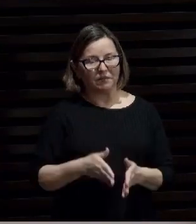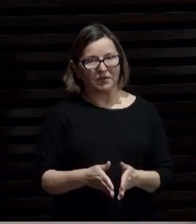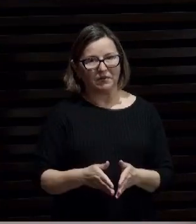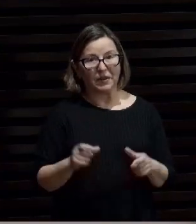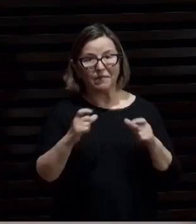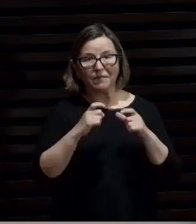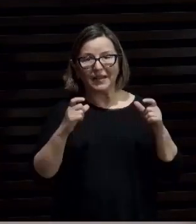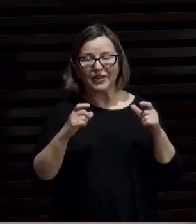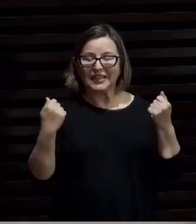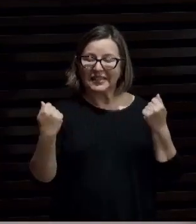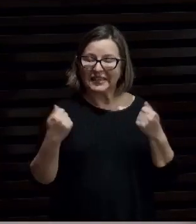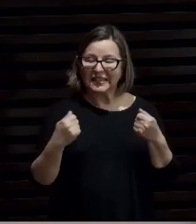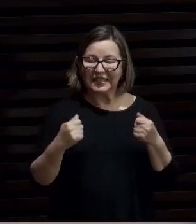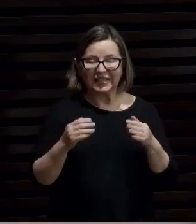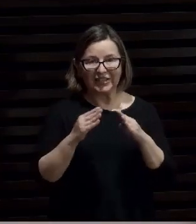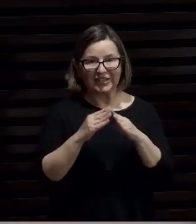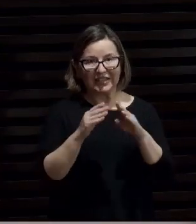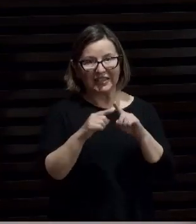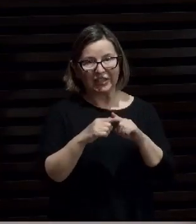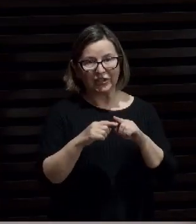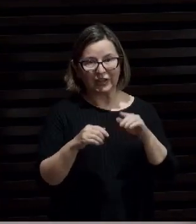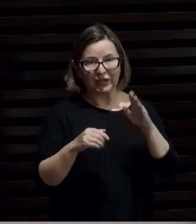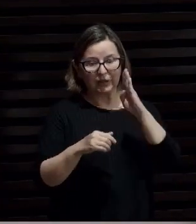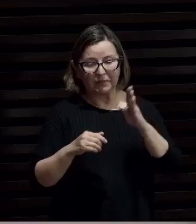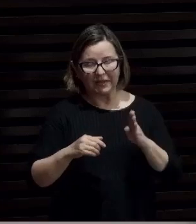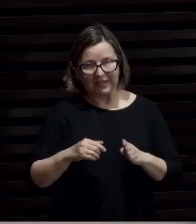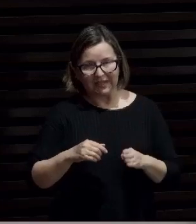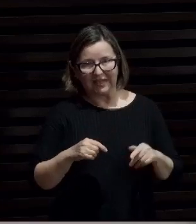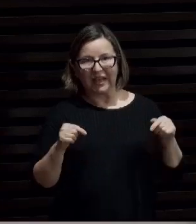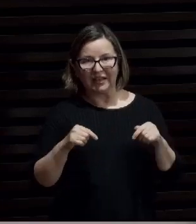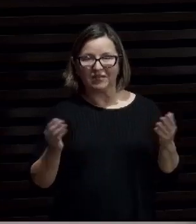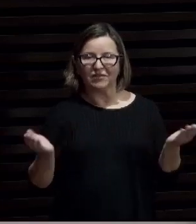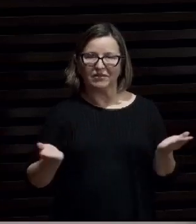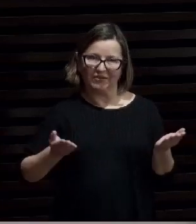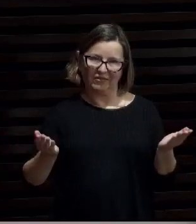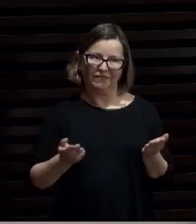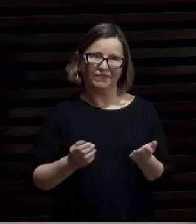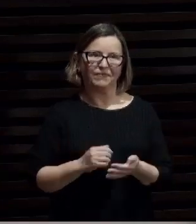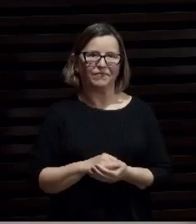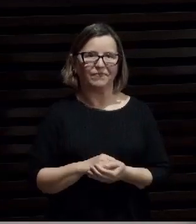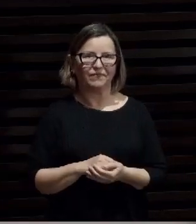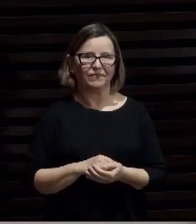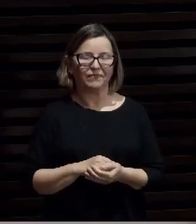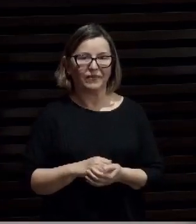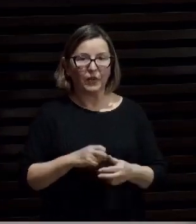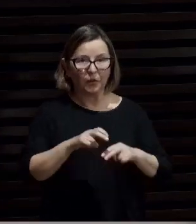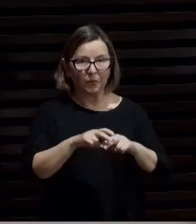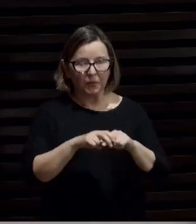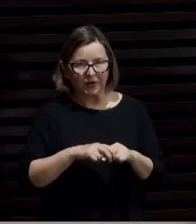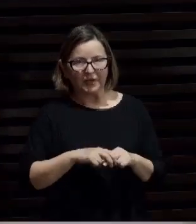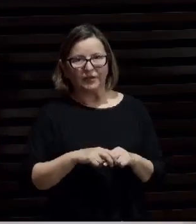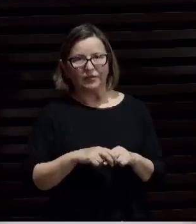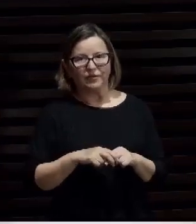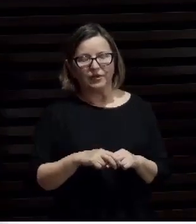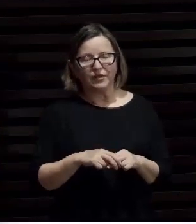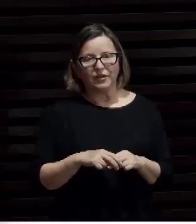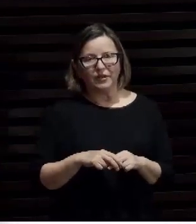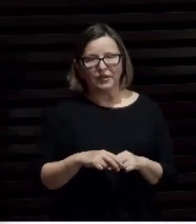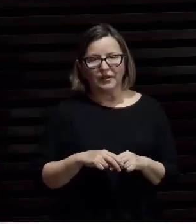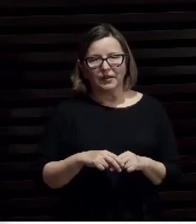maior necessidade da igreja brasileira nos dias de hoje. E por isso eu convido os irmãos a nós